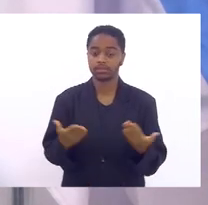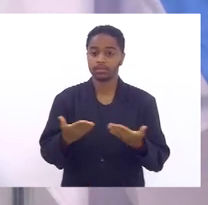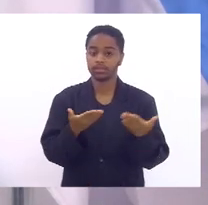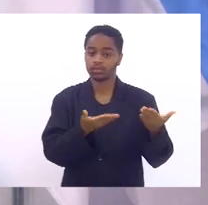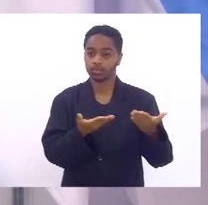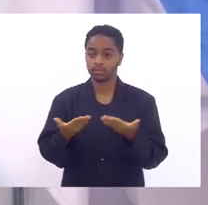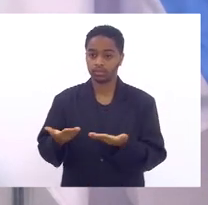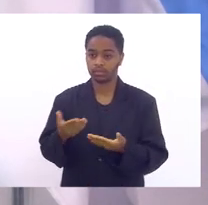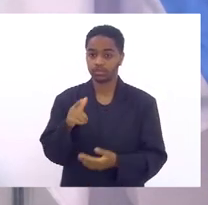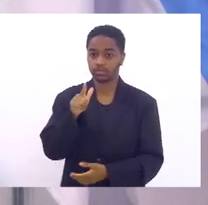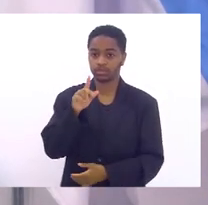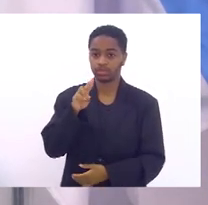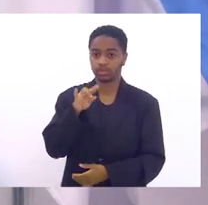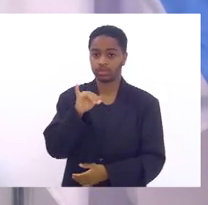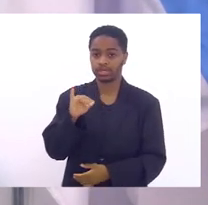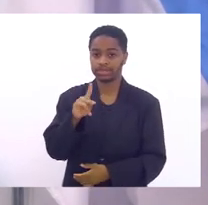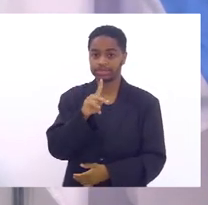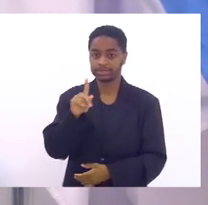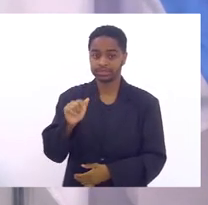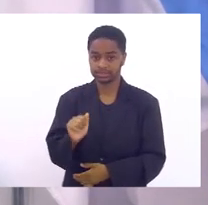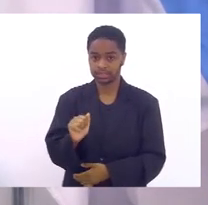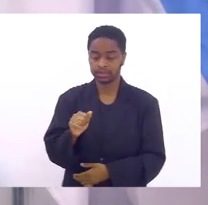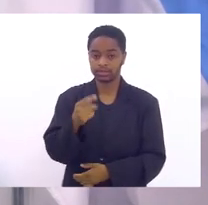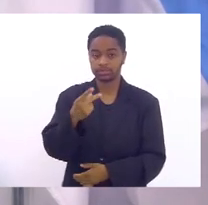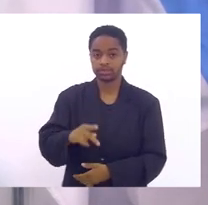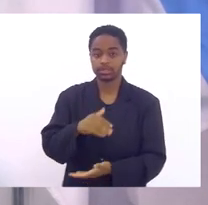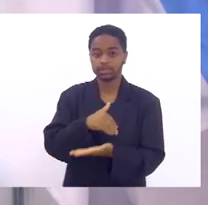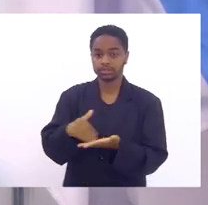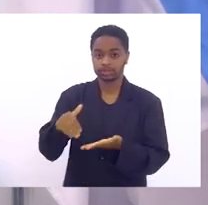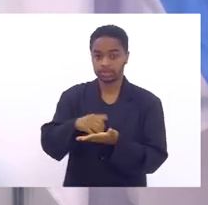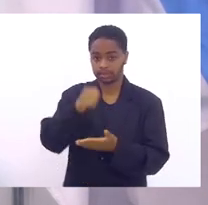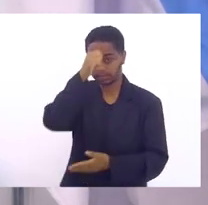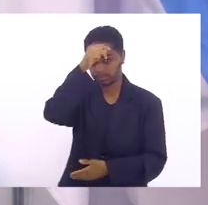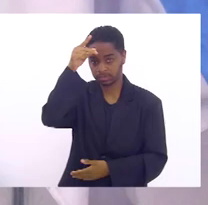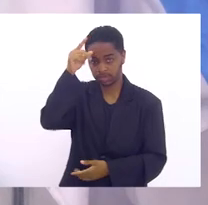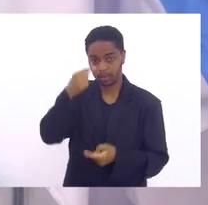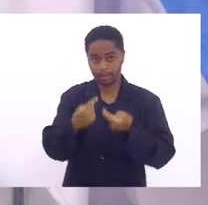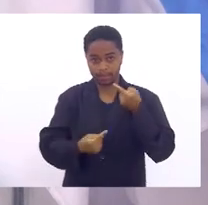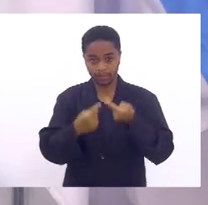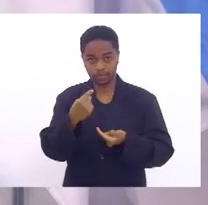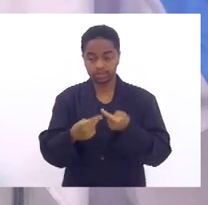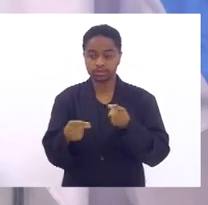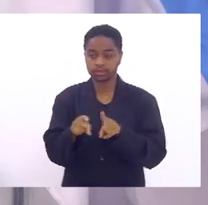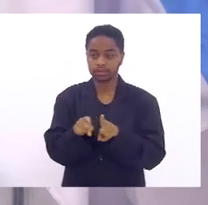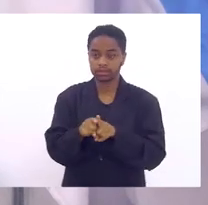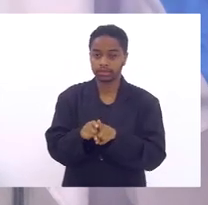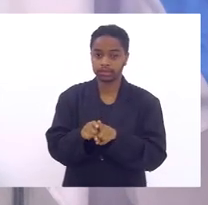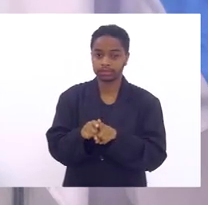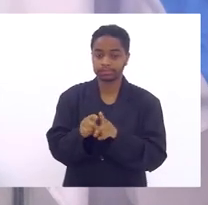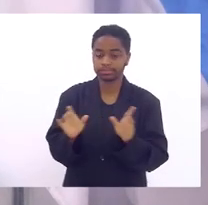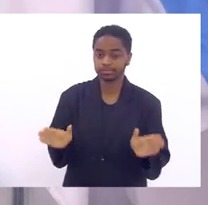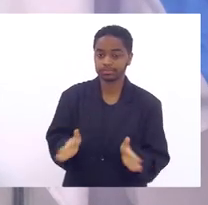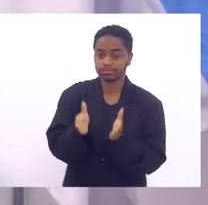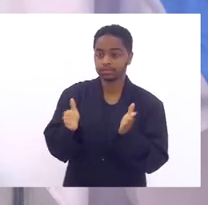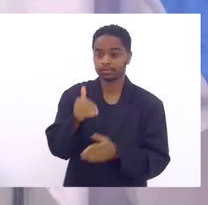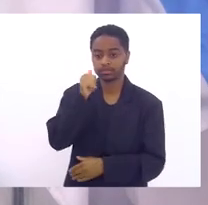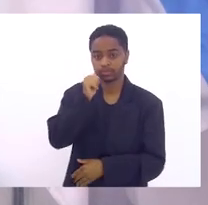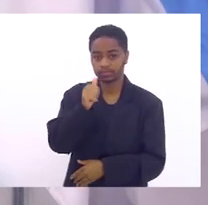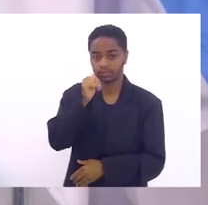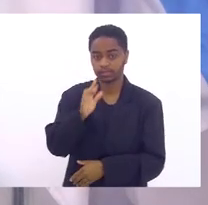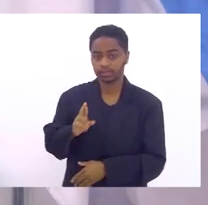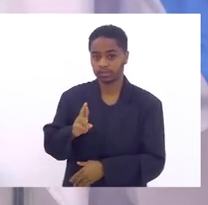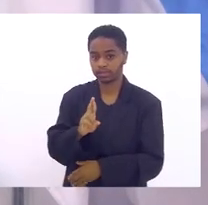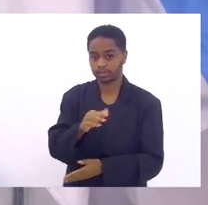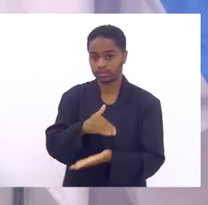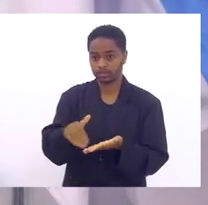a senhora lua Bras da sec Municipal de políticas e promoção da mulher representando aqui a secretária